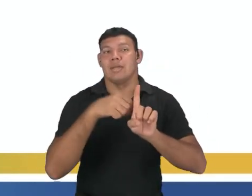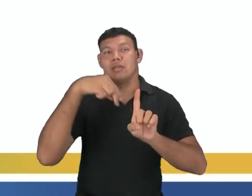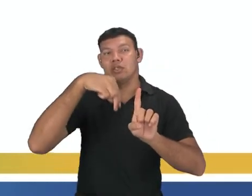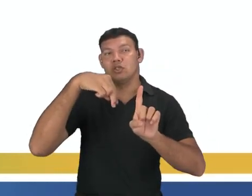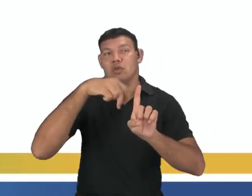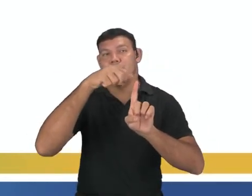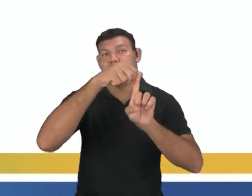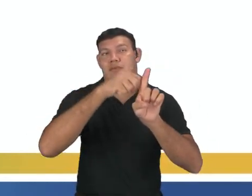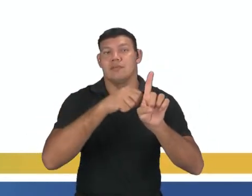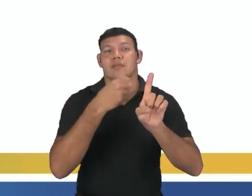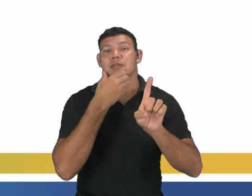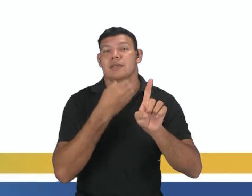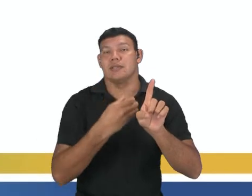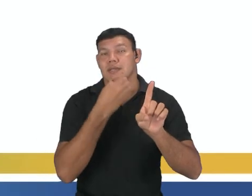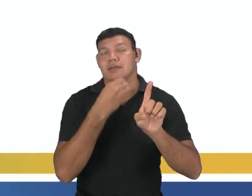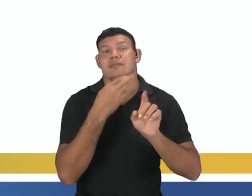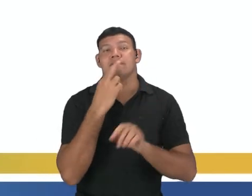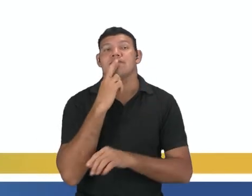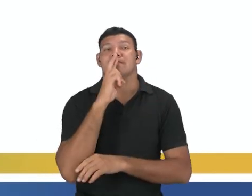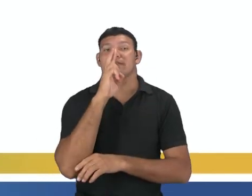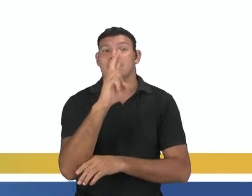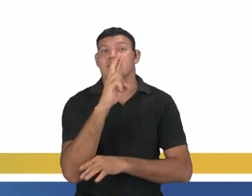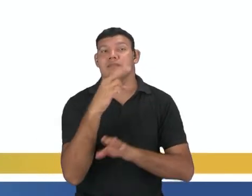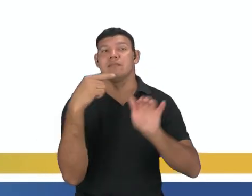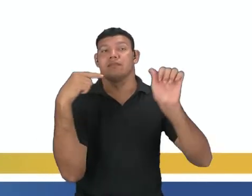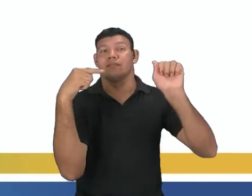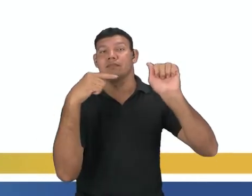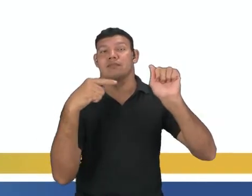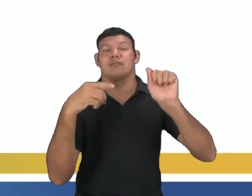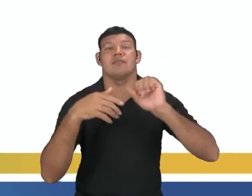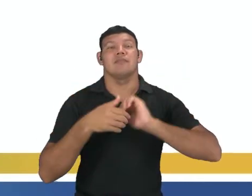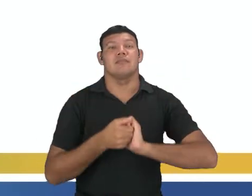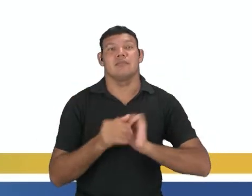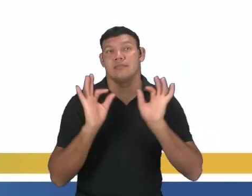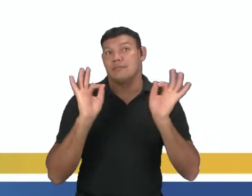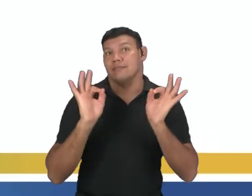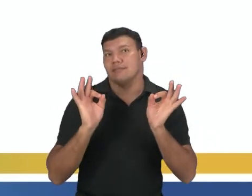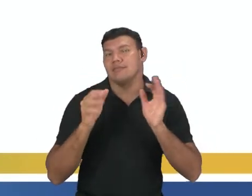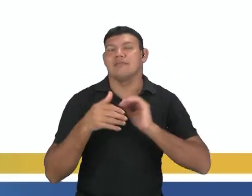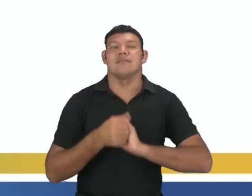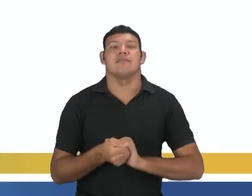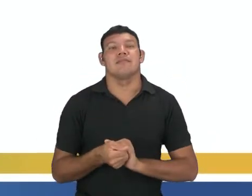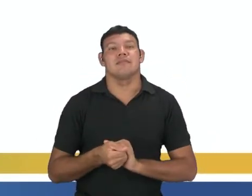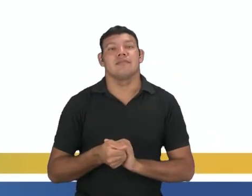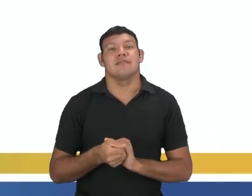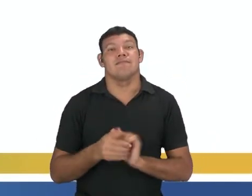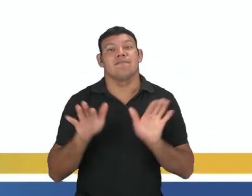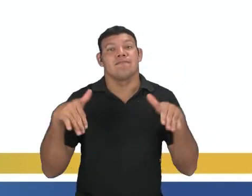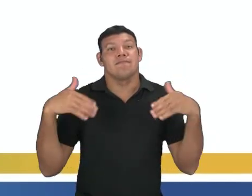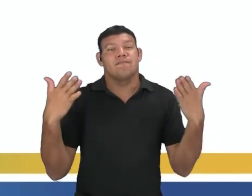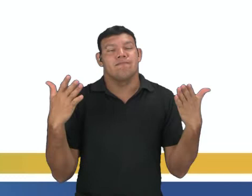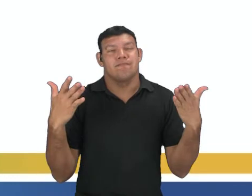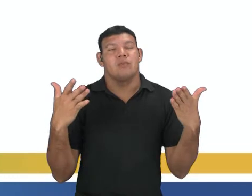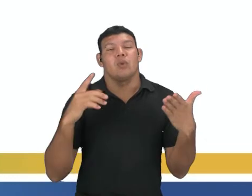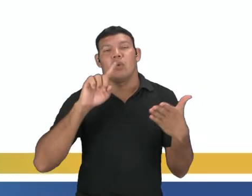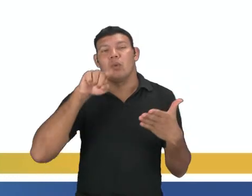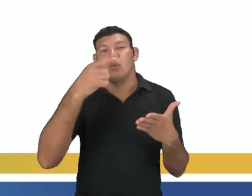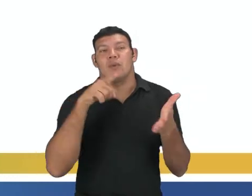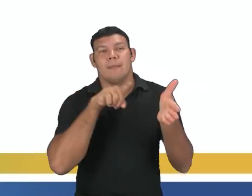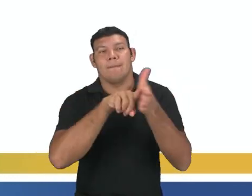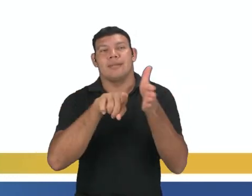Então a nossa resposta está na letra A. Certinho? Vamos para mais uma